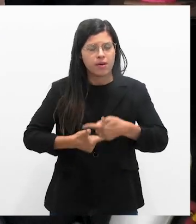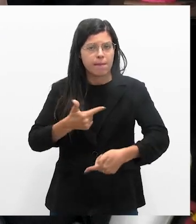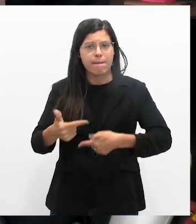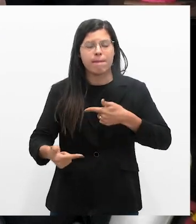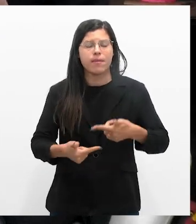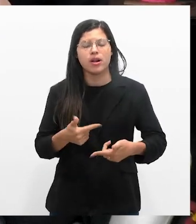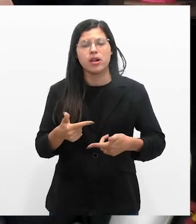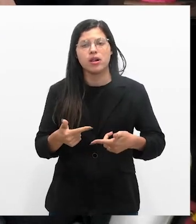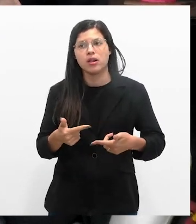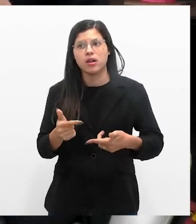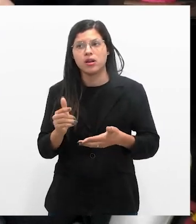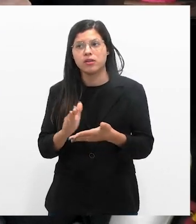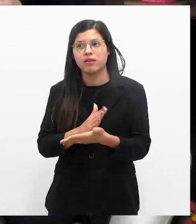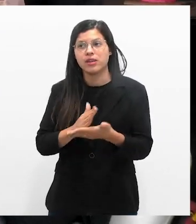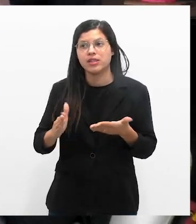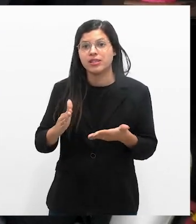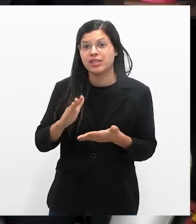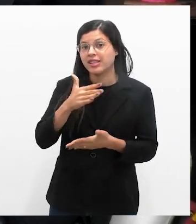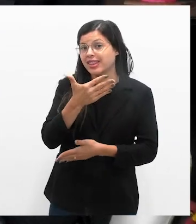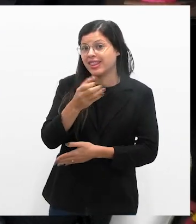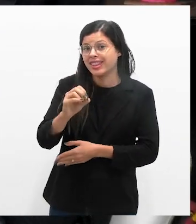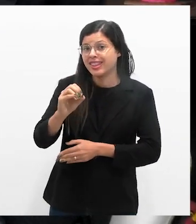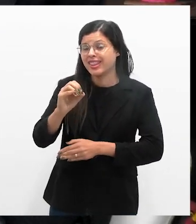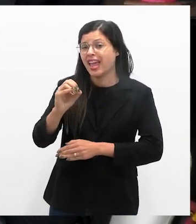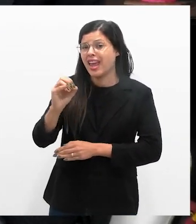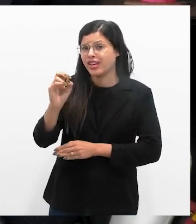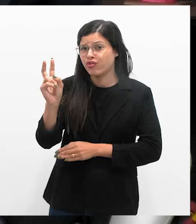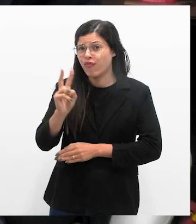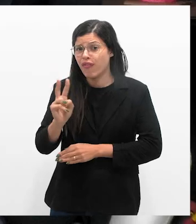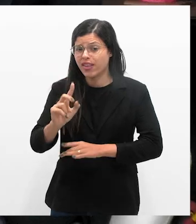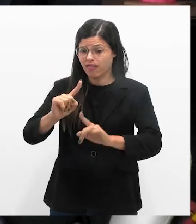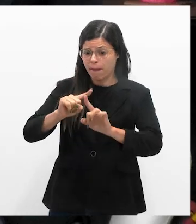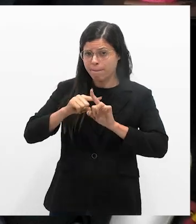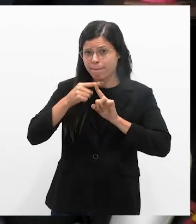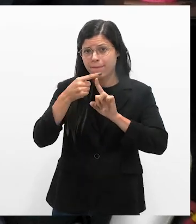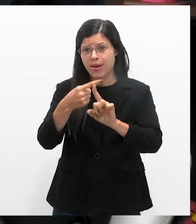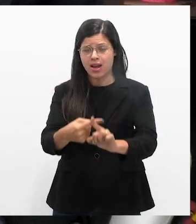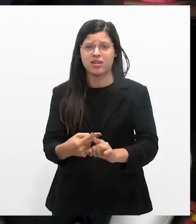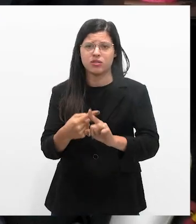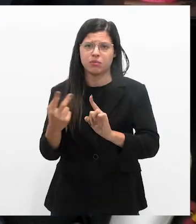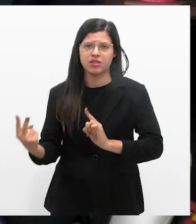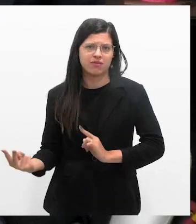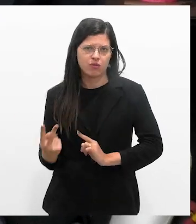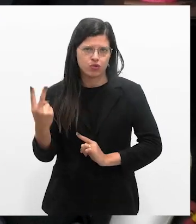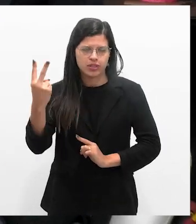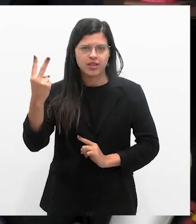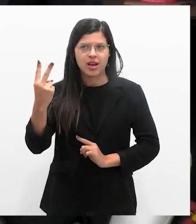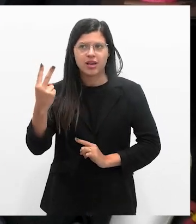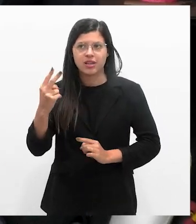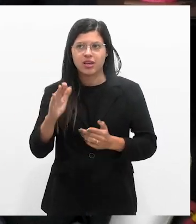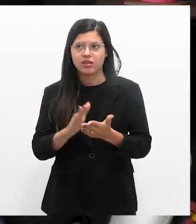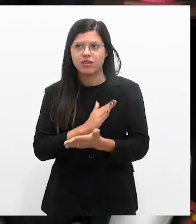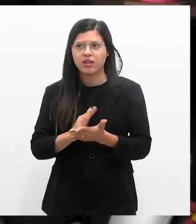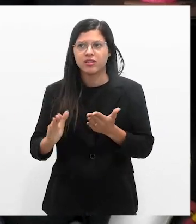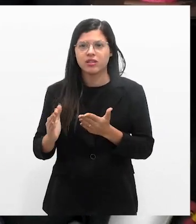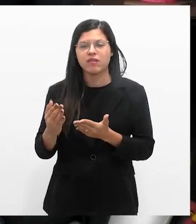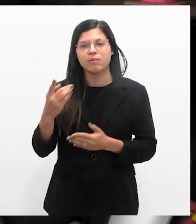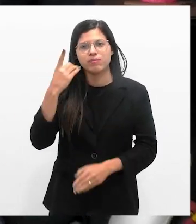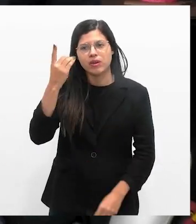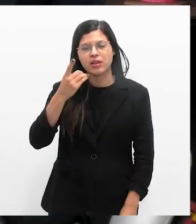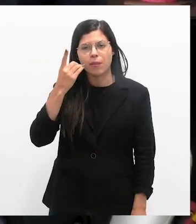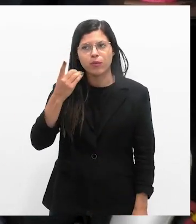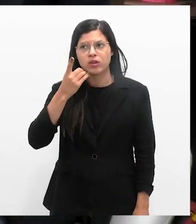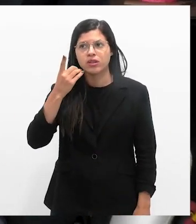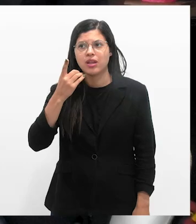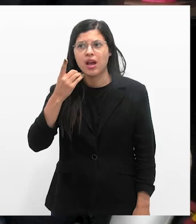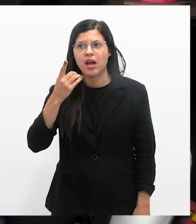trabalha muitas vezes 10 vezes mais para que seja reconhecida. Então, às vezes, vem uma deputada